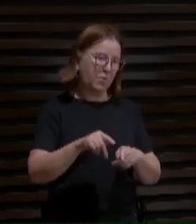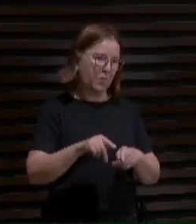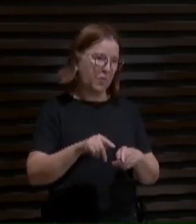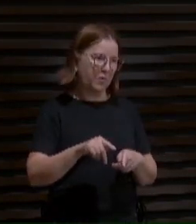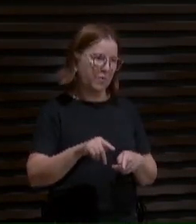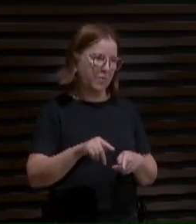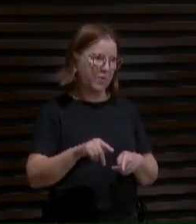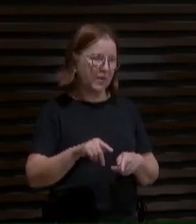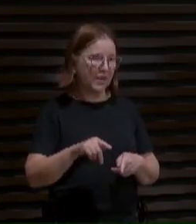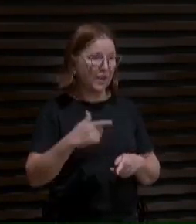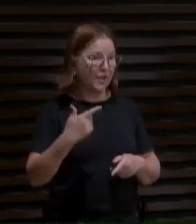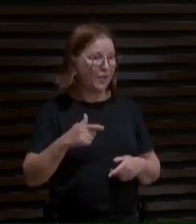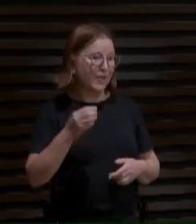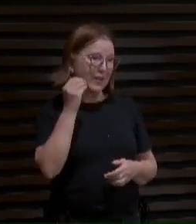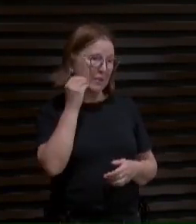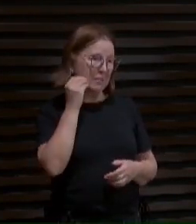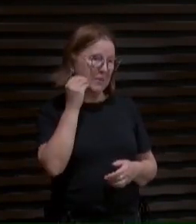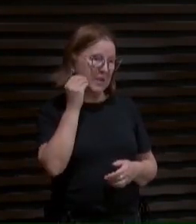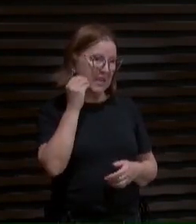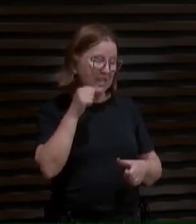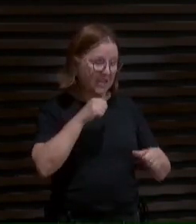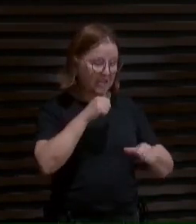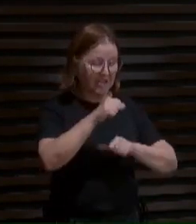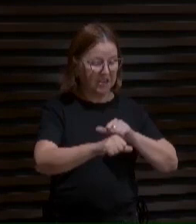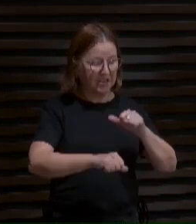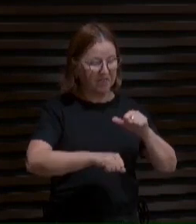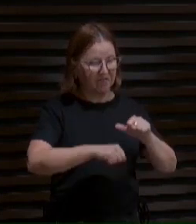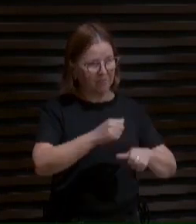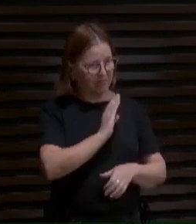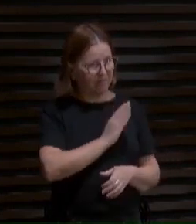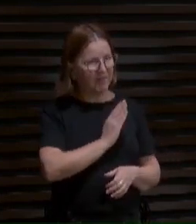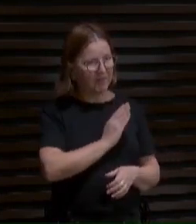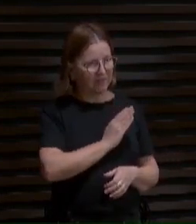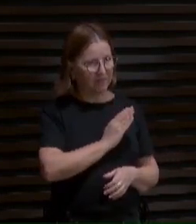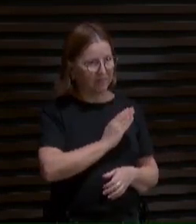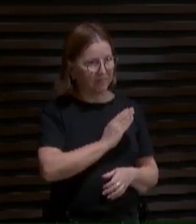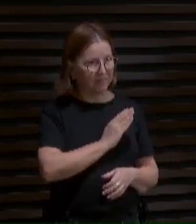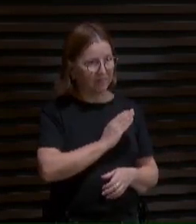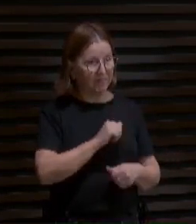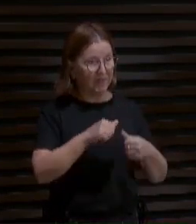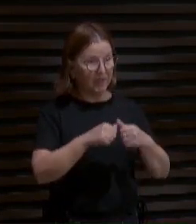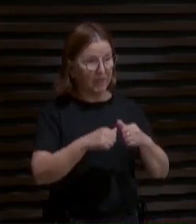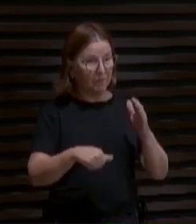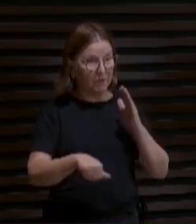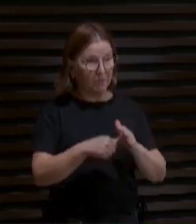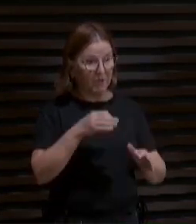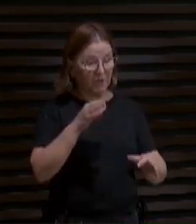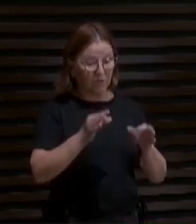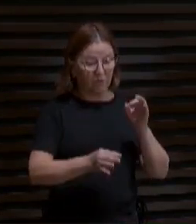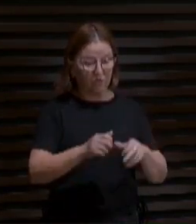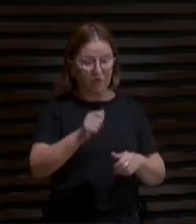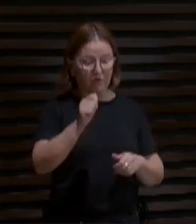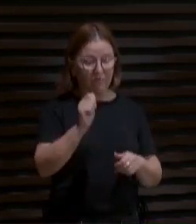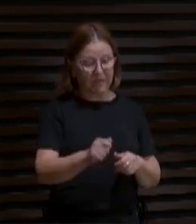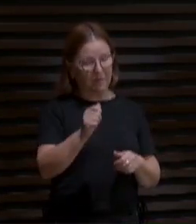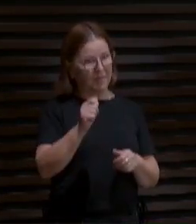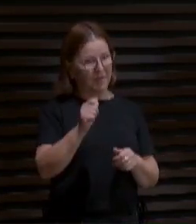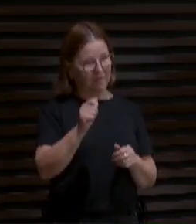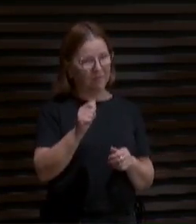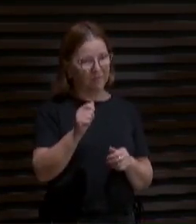nascimento, ou pela transformação. Esse é o primeiro julgamento que